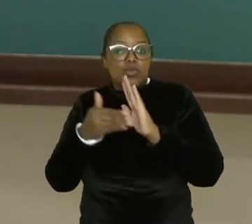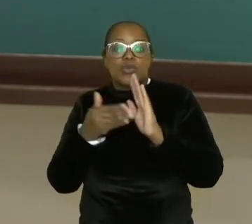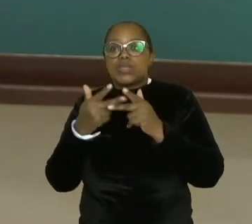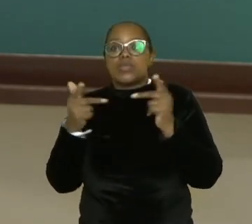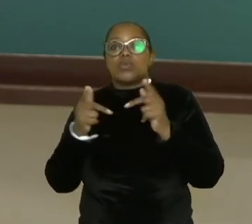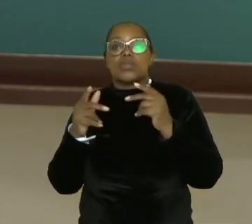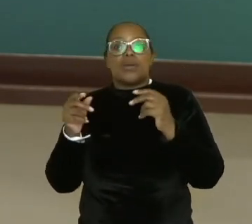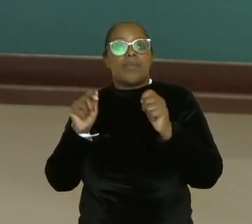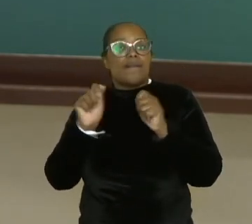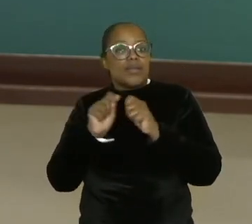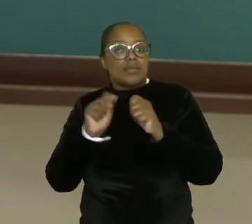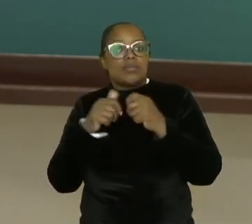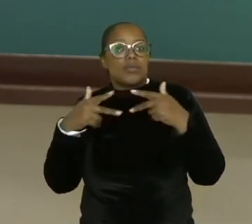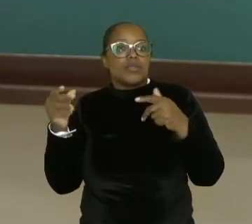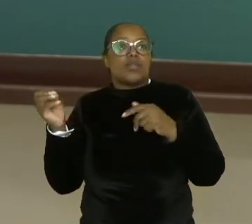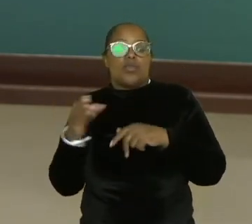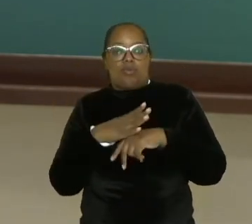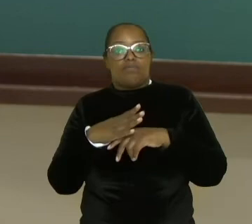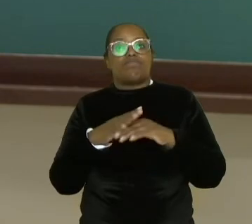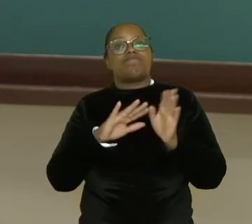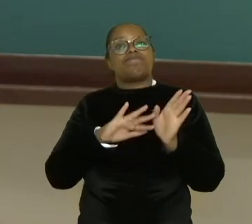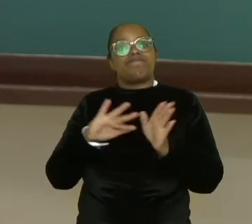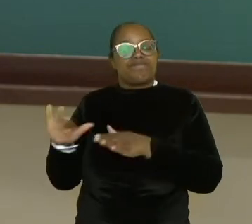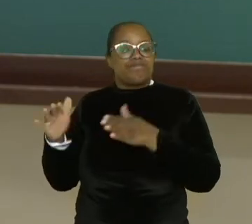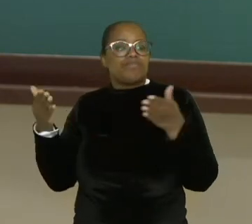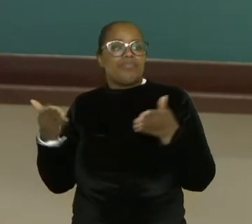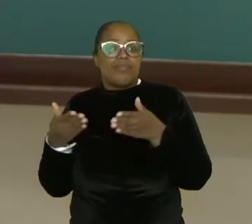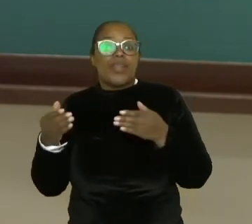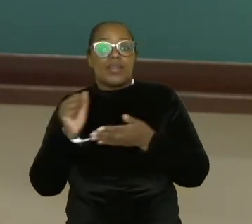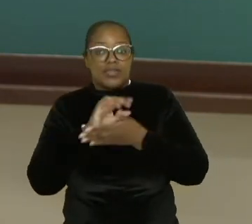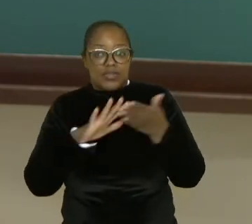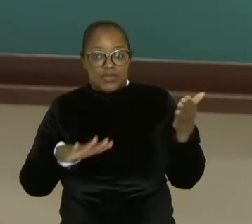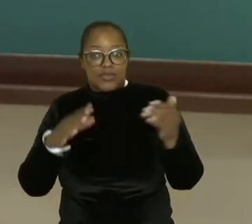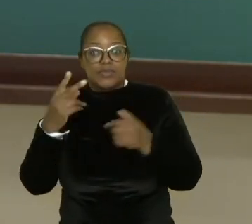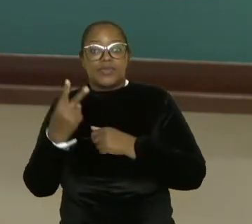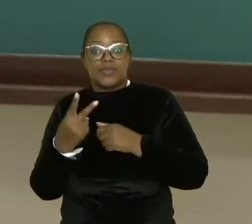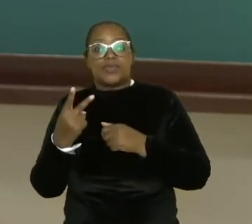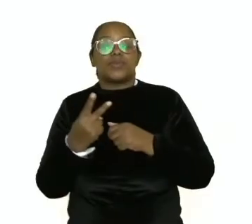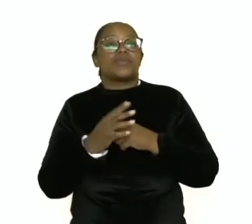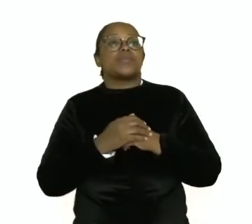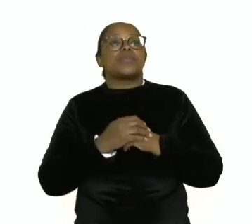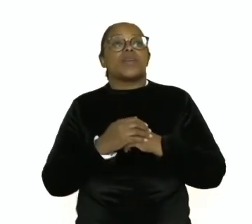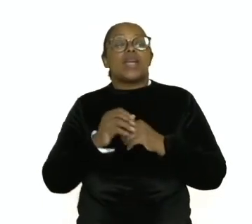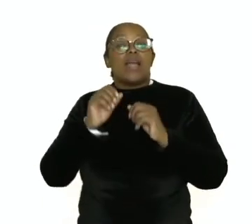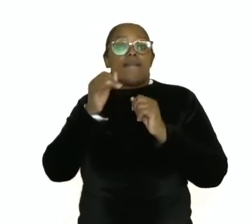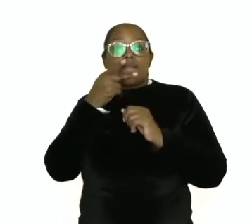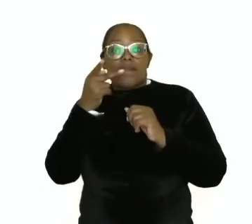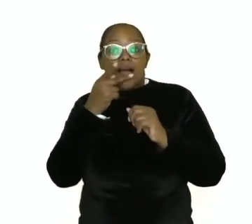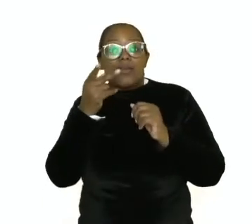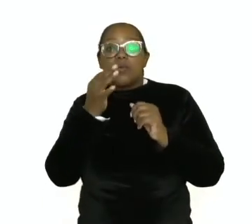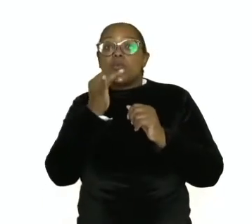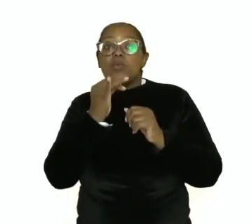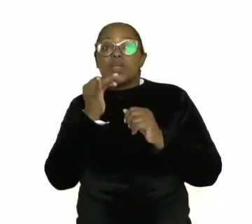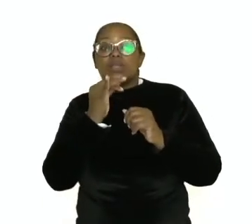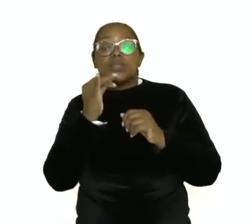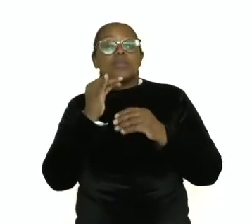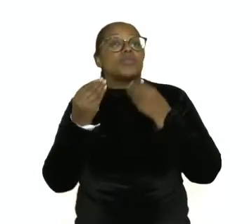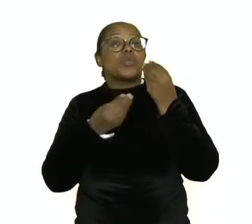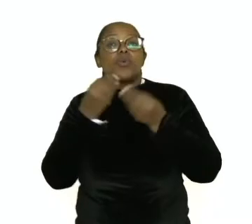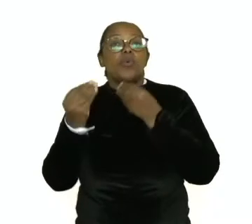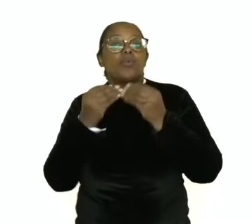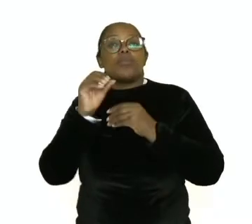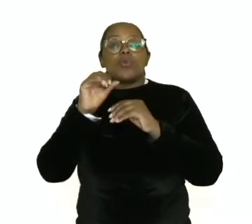a madeira. Então, vamos para a atividade número 2. Bom, a atividade número 2 é: cite um exemplo de como o